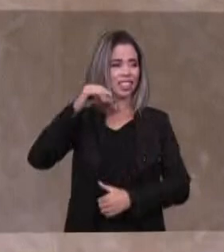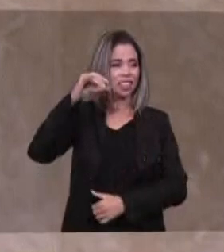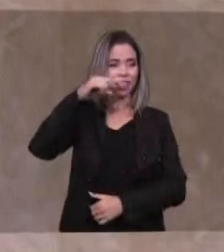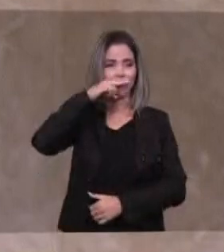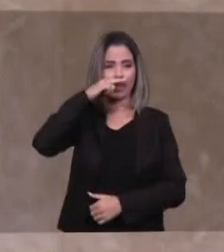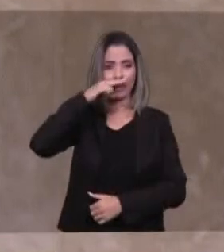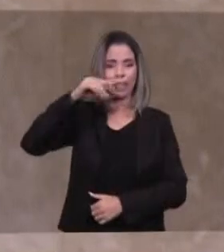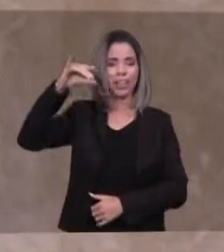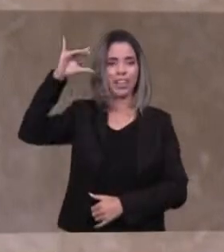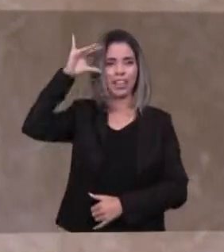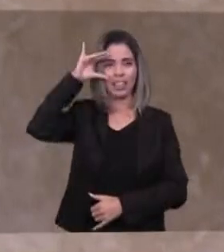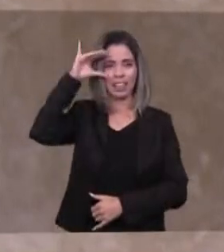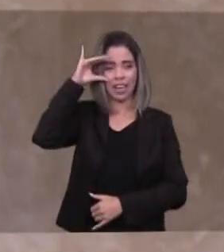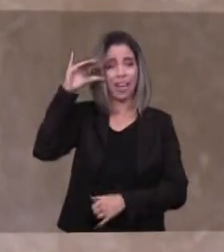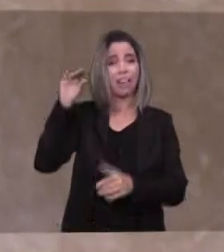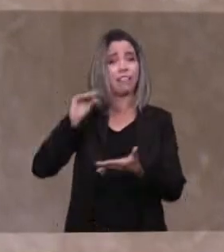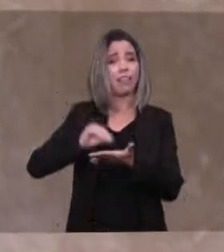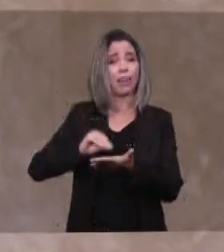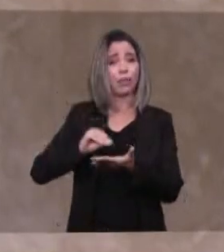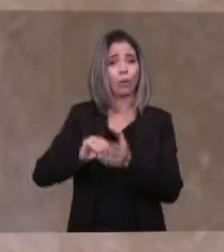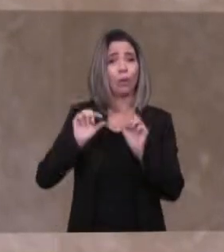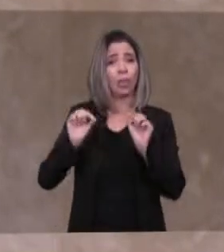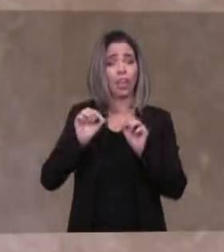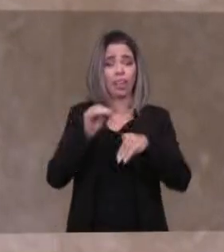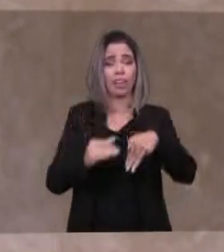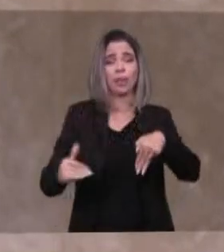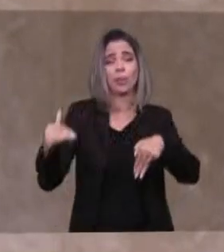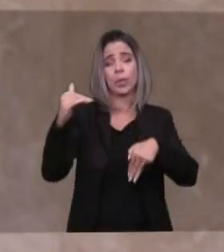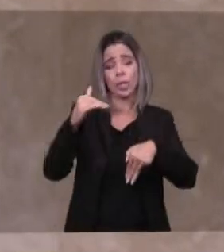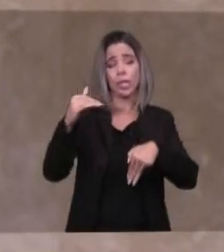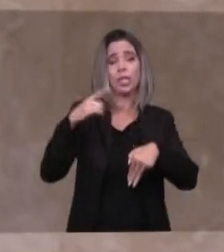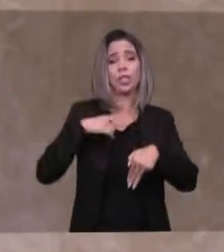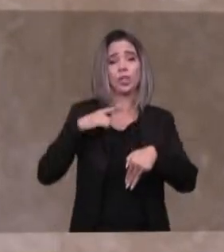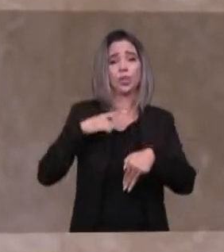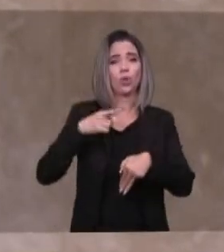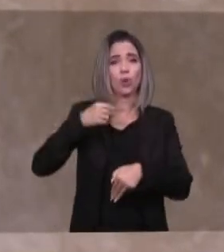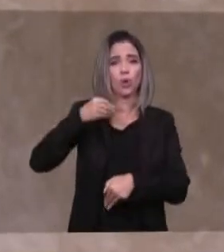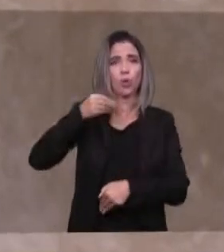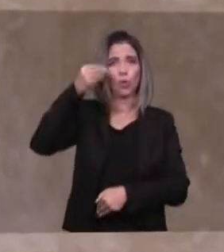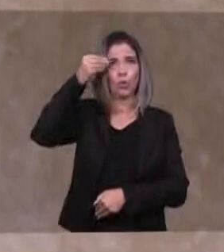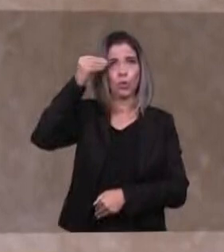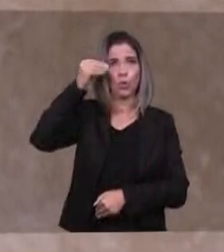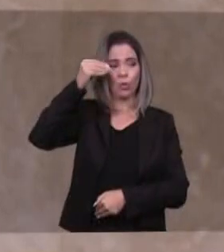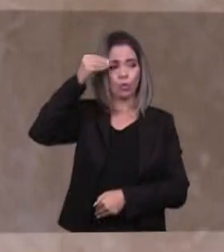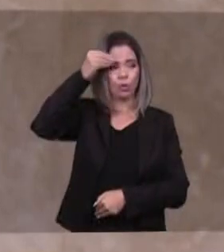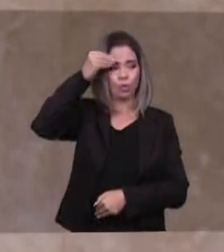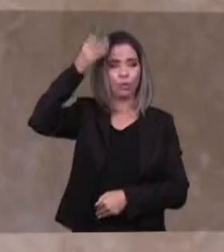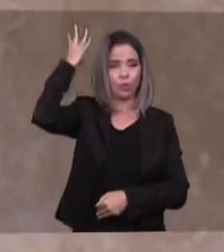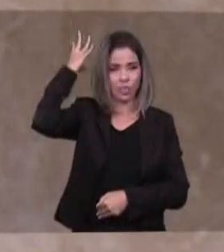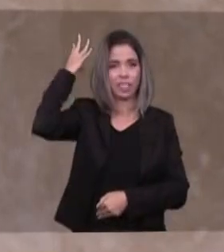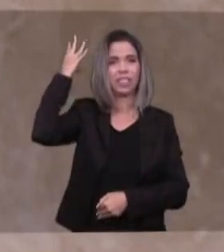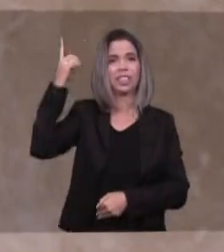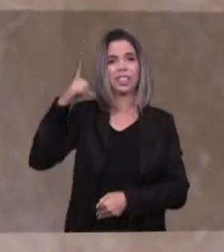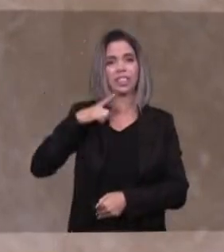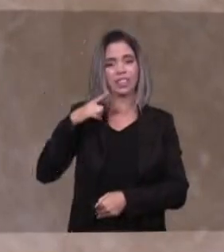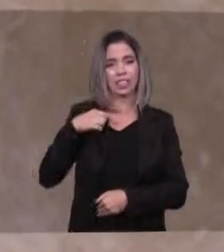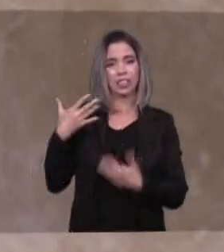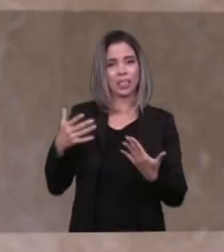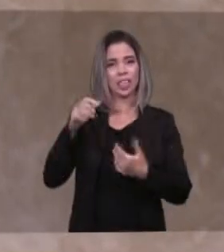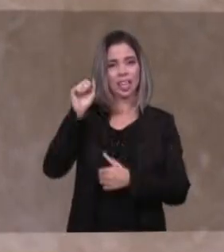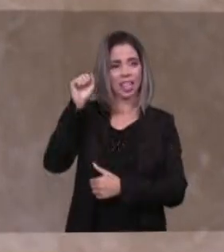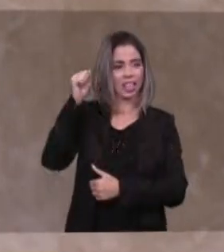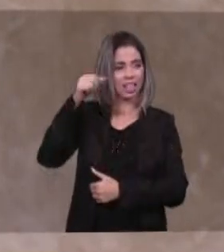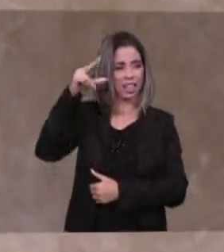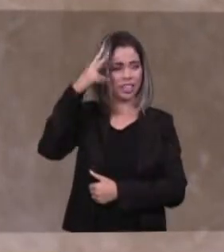e Cristiano Zanin. Ausente, justificadamente, o senhor ministro Luiz Fux, procurador-geral da República, doutor Antônio